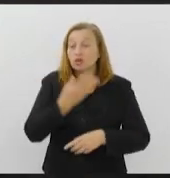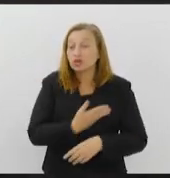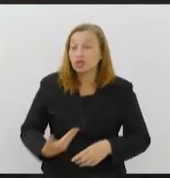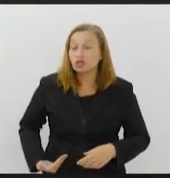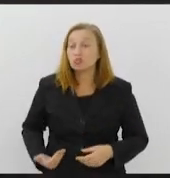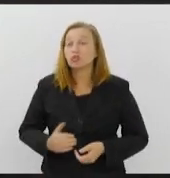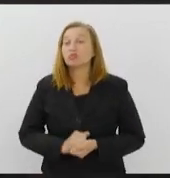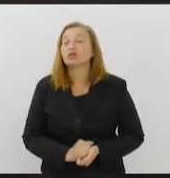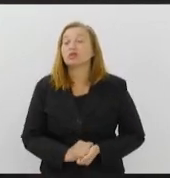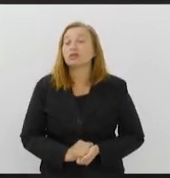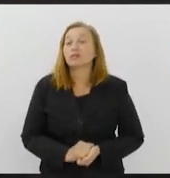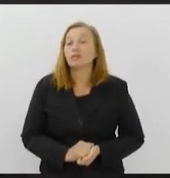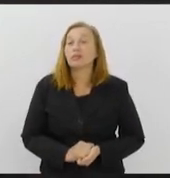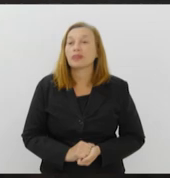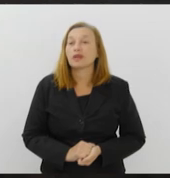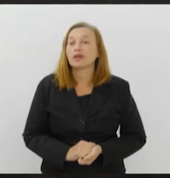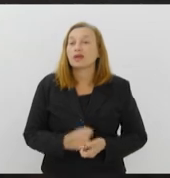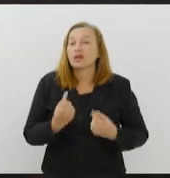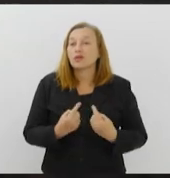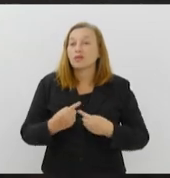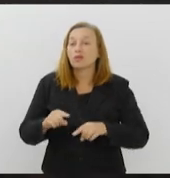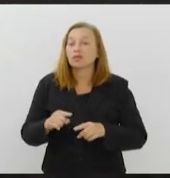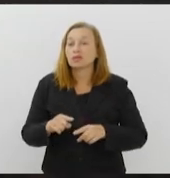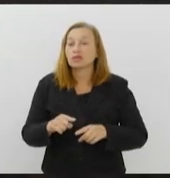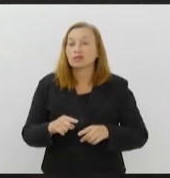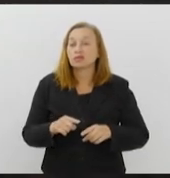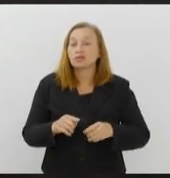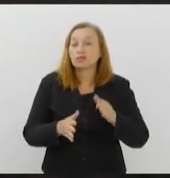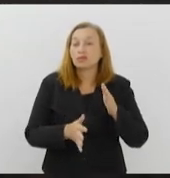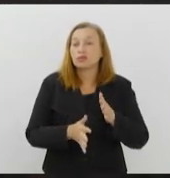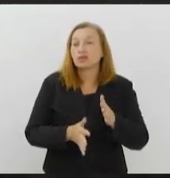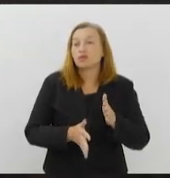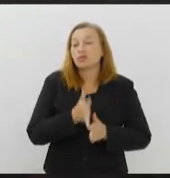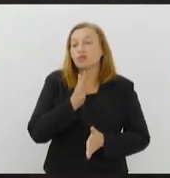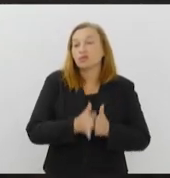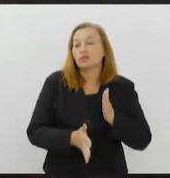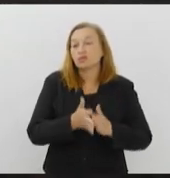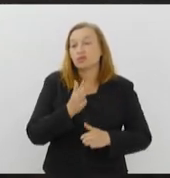combater a desordem urbana, no prazo